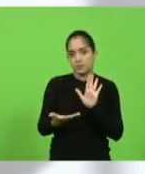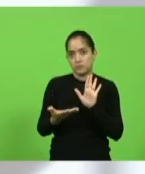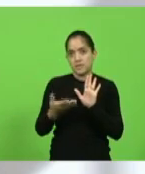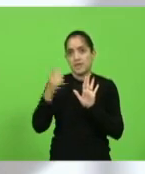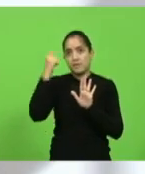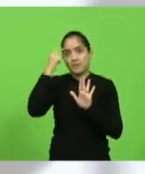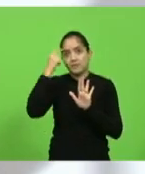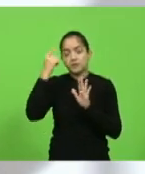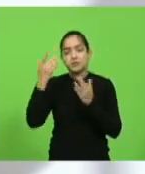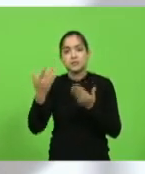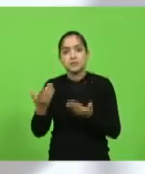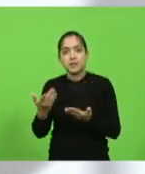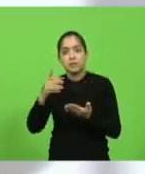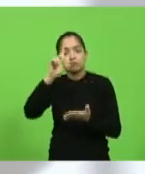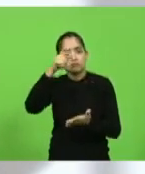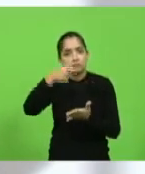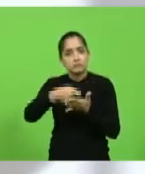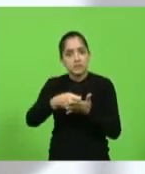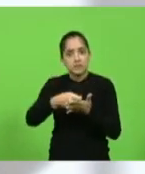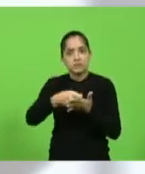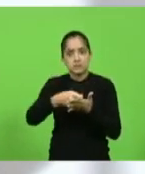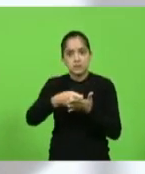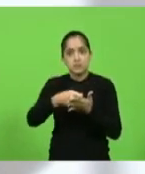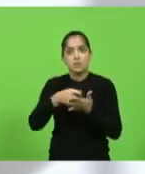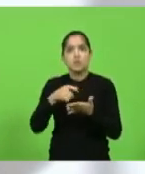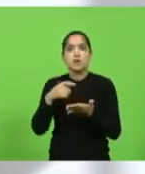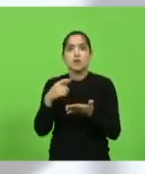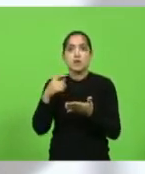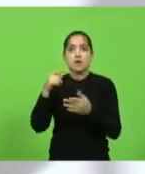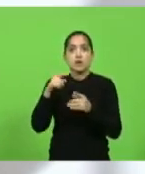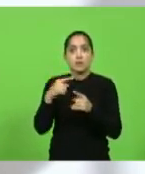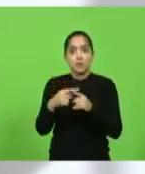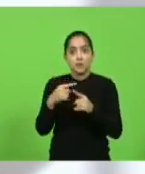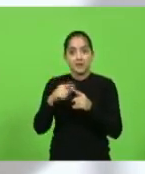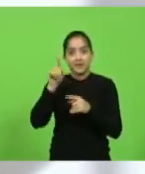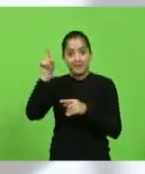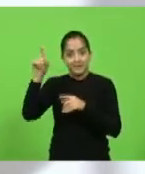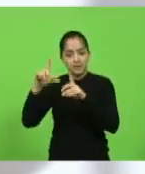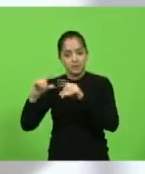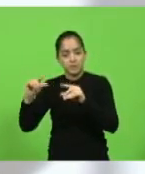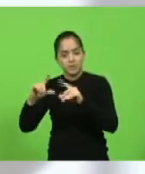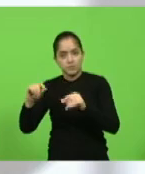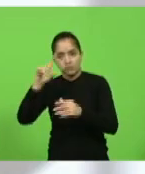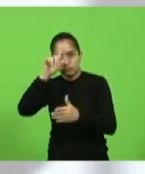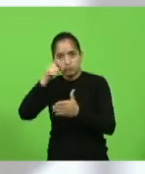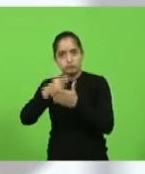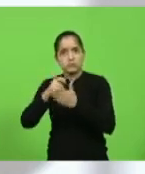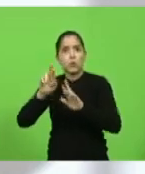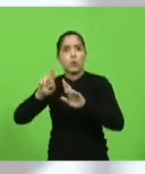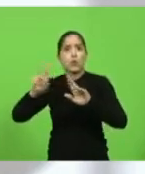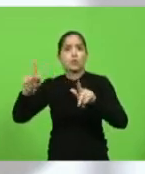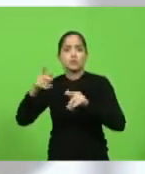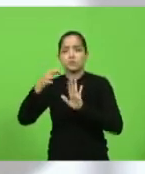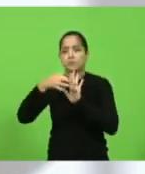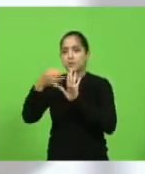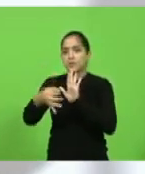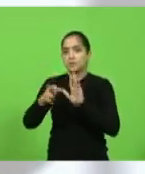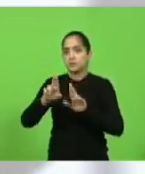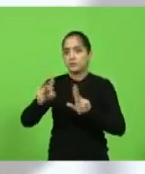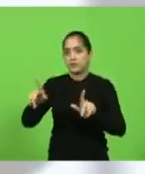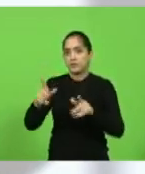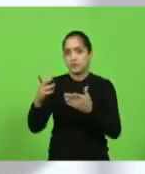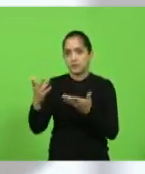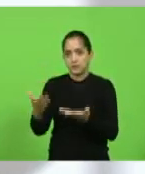nós devamos tomar uma decisão só porque lá eu digo em Brasília, formou-se uma outra opinião, que, aliás, é